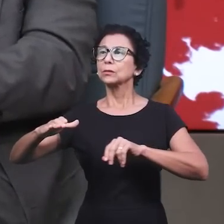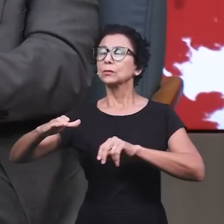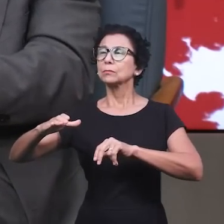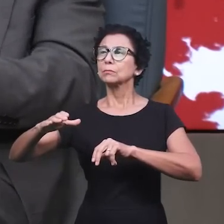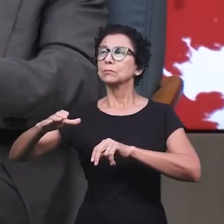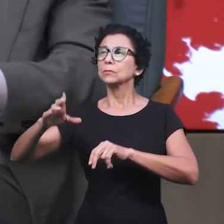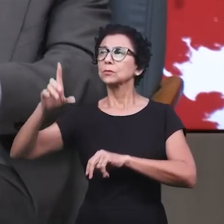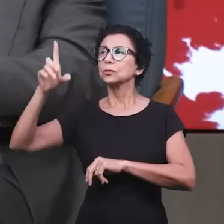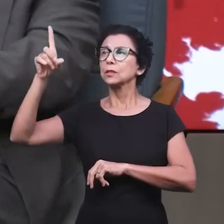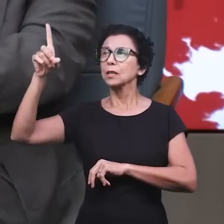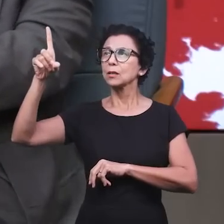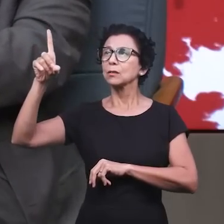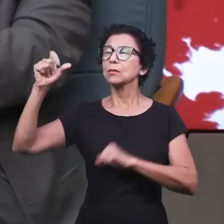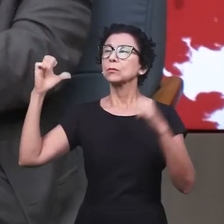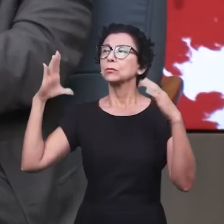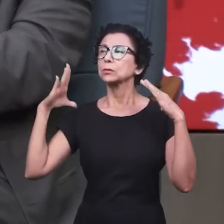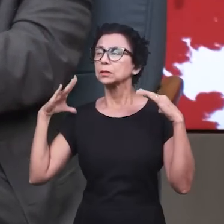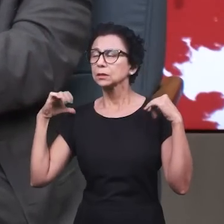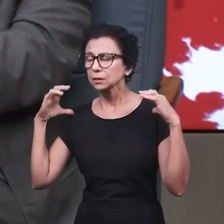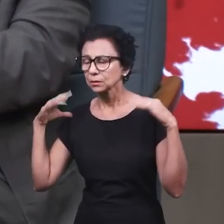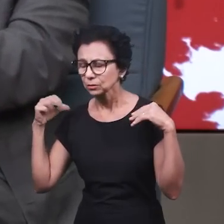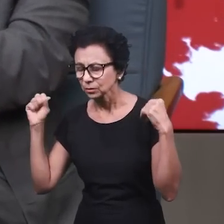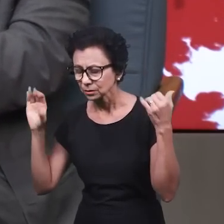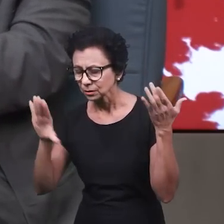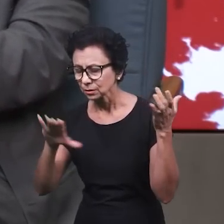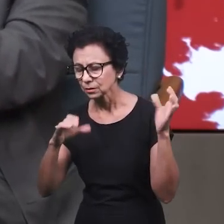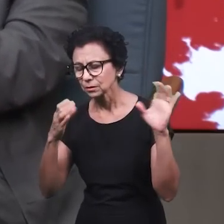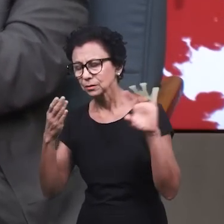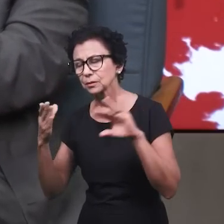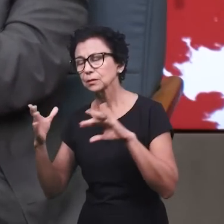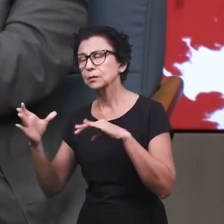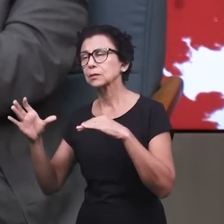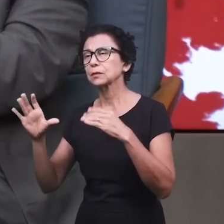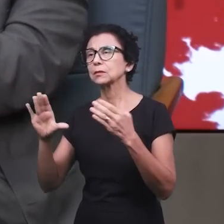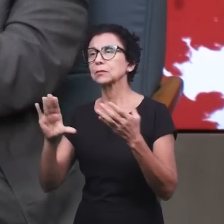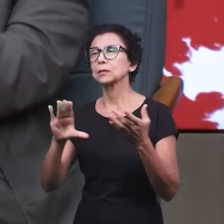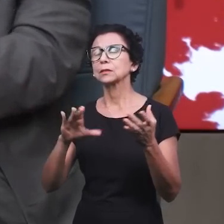O louvor, ele move a graça.